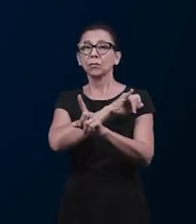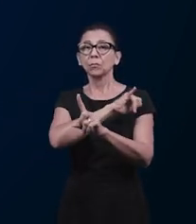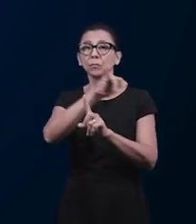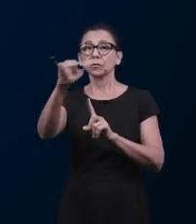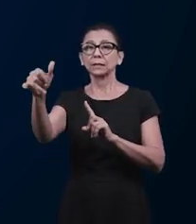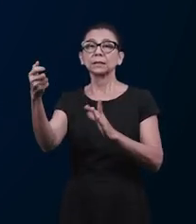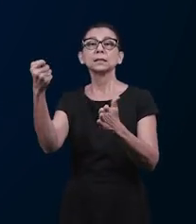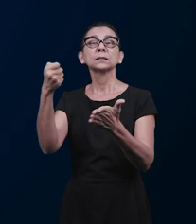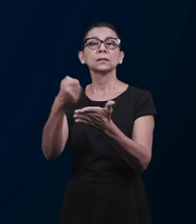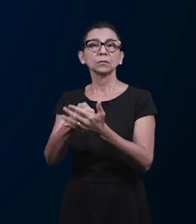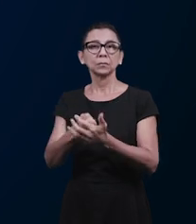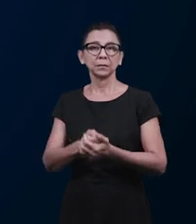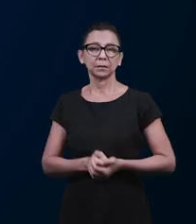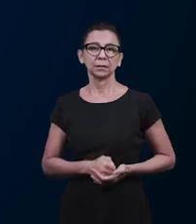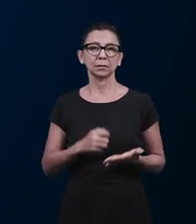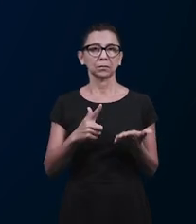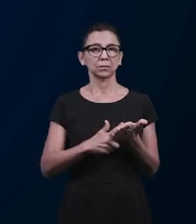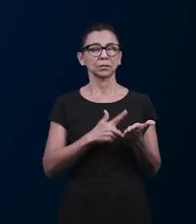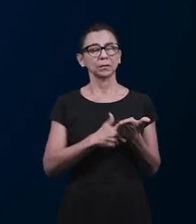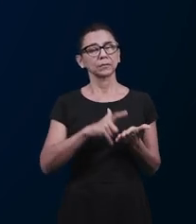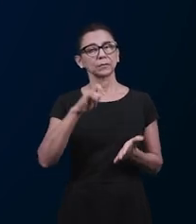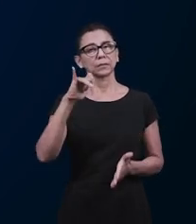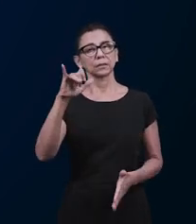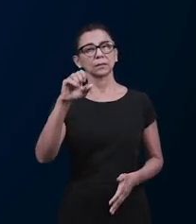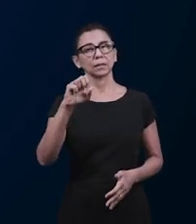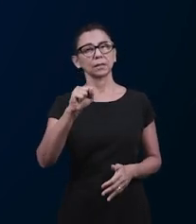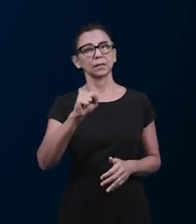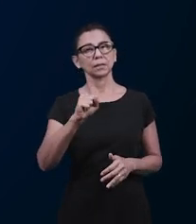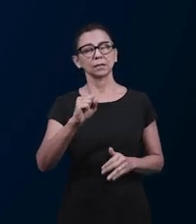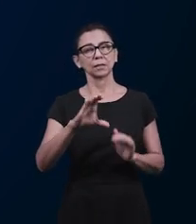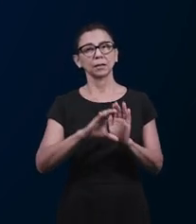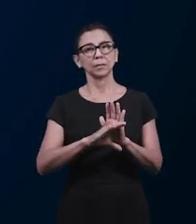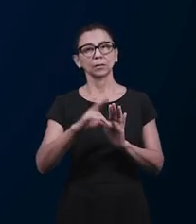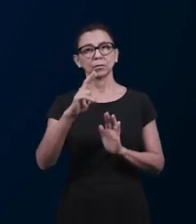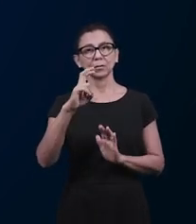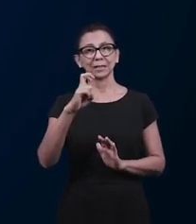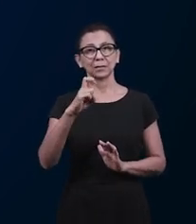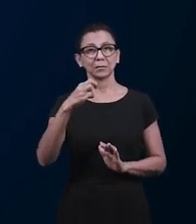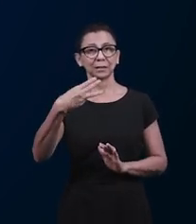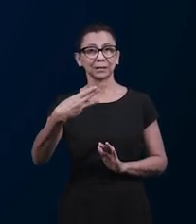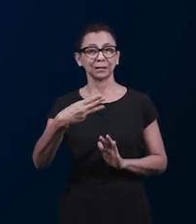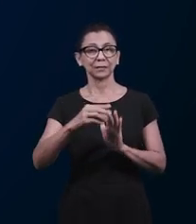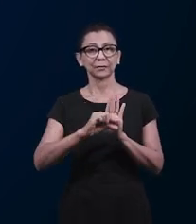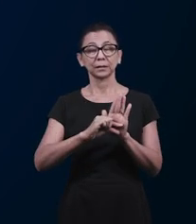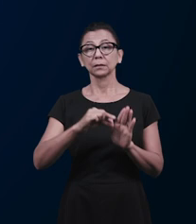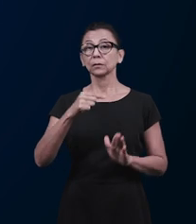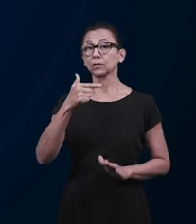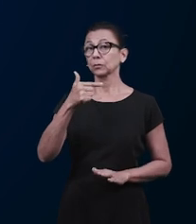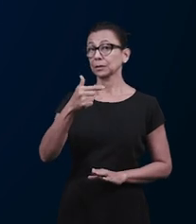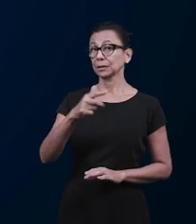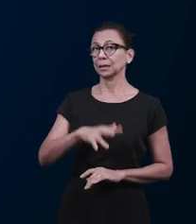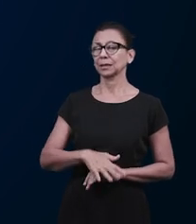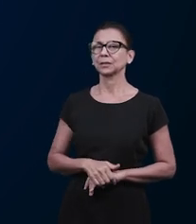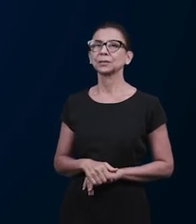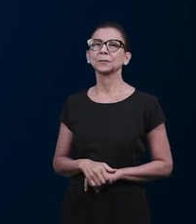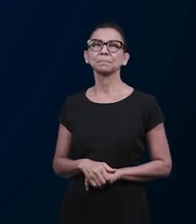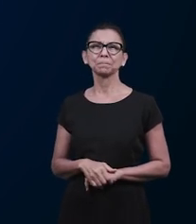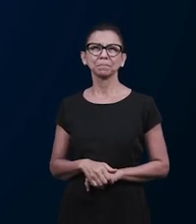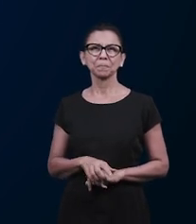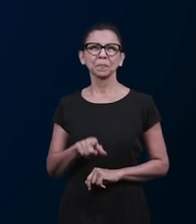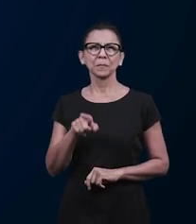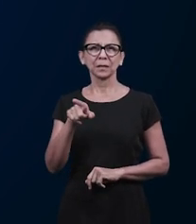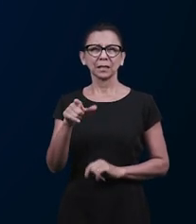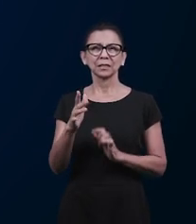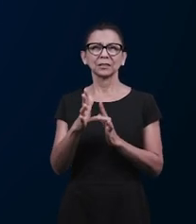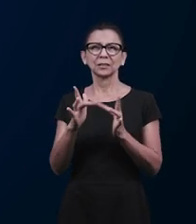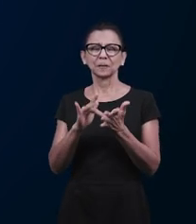profecias, que está no livro de Isaías 53, 7. Ele foi oprimido,